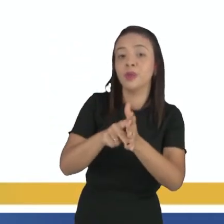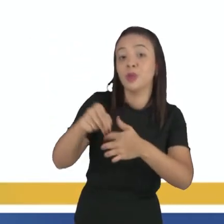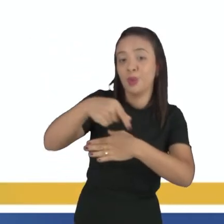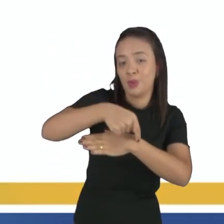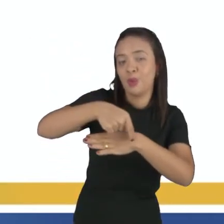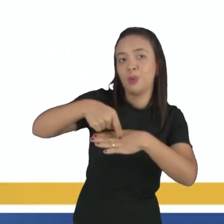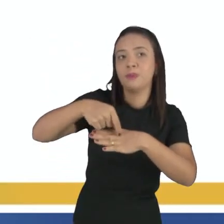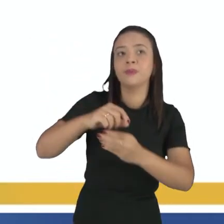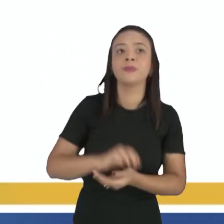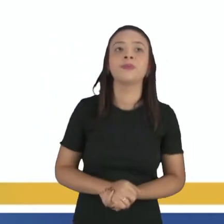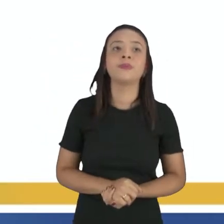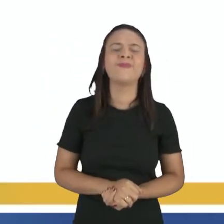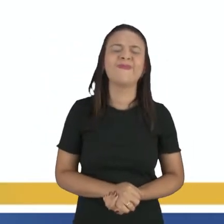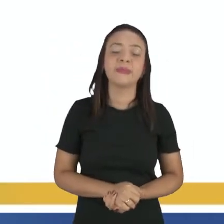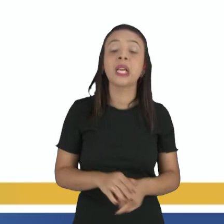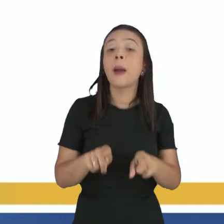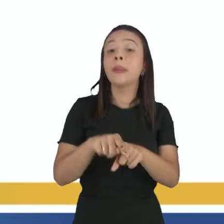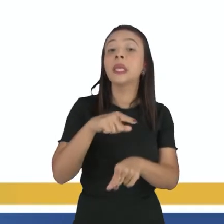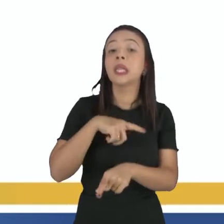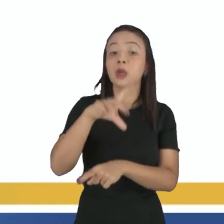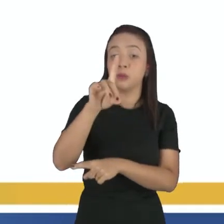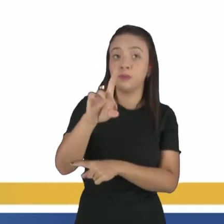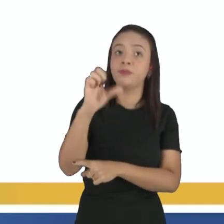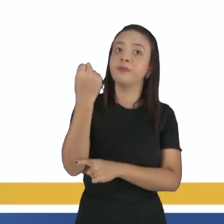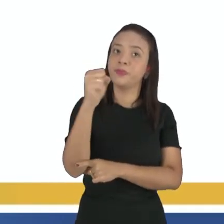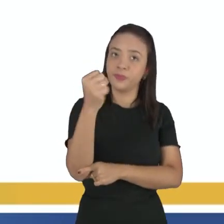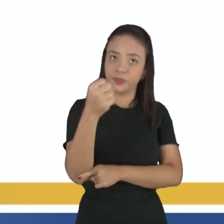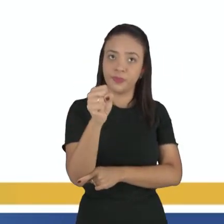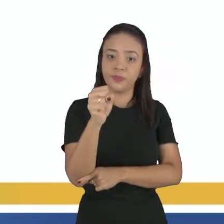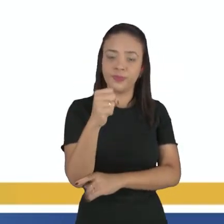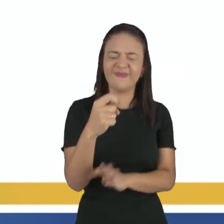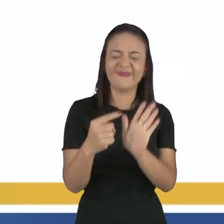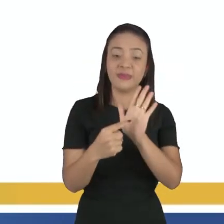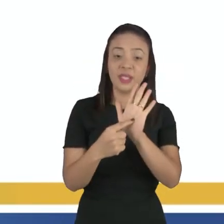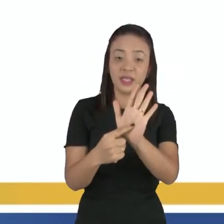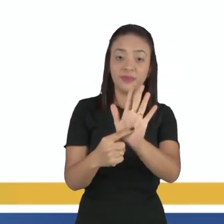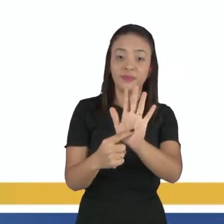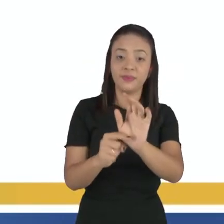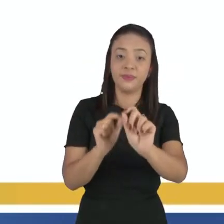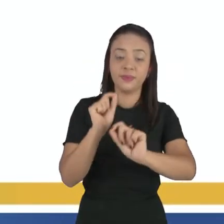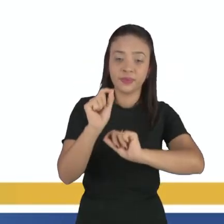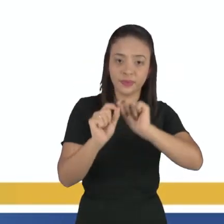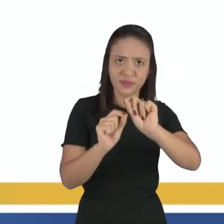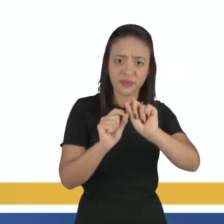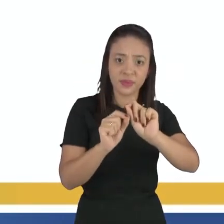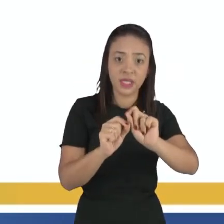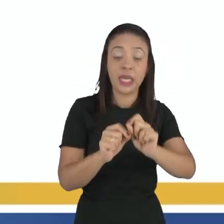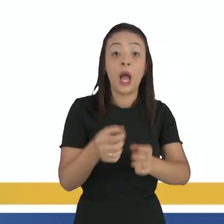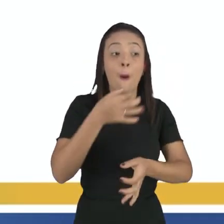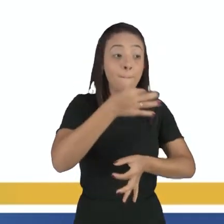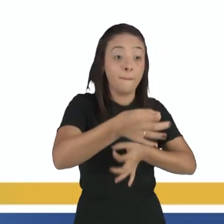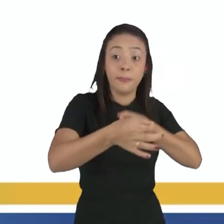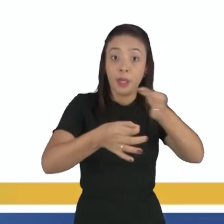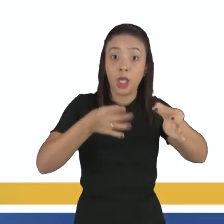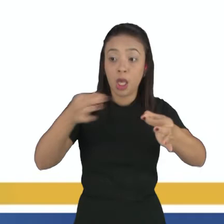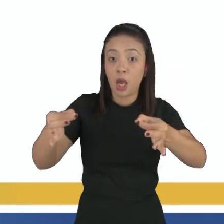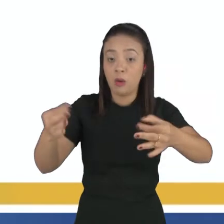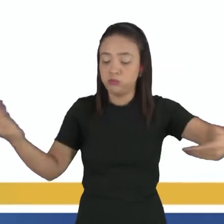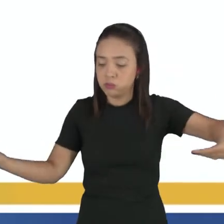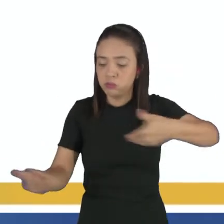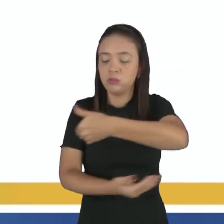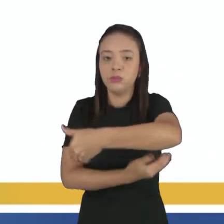também joga falar essa expressão nós temos também o descritor 18 que estabelece a relação entre essa tese e os argumentos